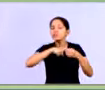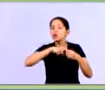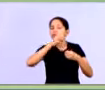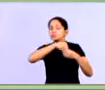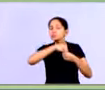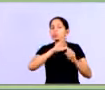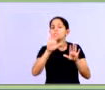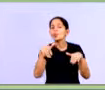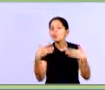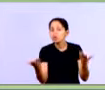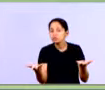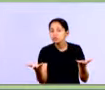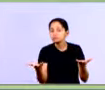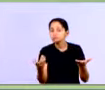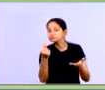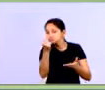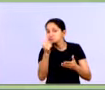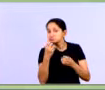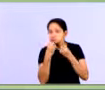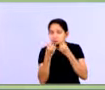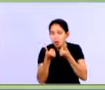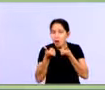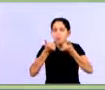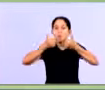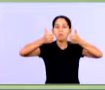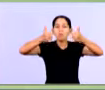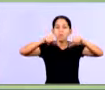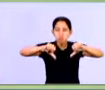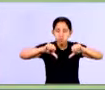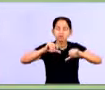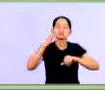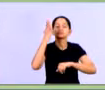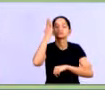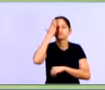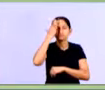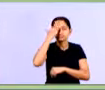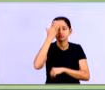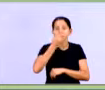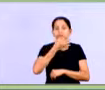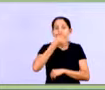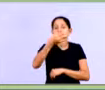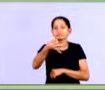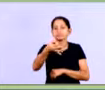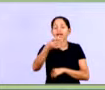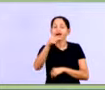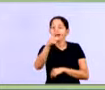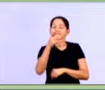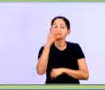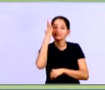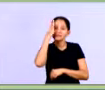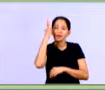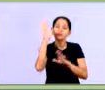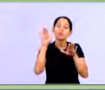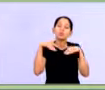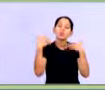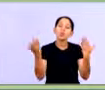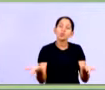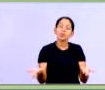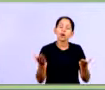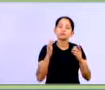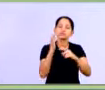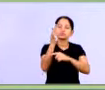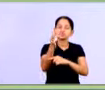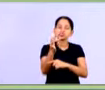valorado ou não no tempo. E aí ele está necessariamente contextualizando como que vai ser projetado esse dinheiro